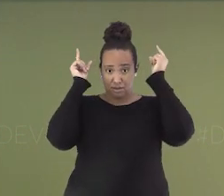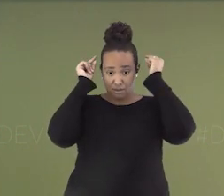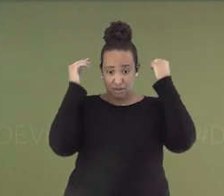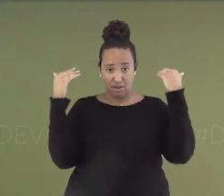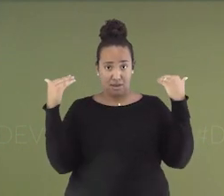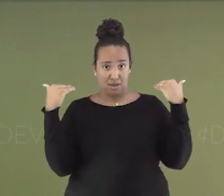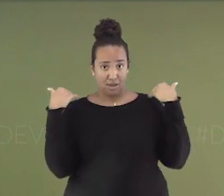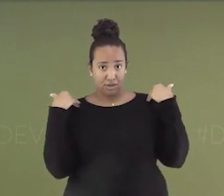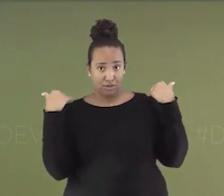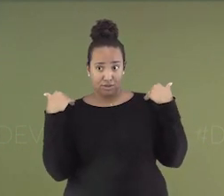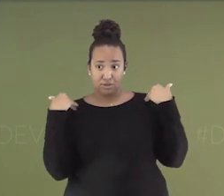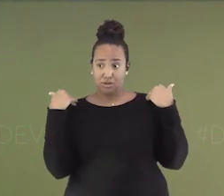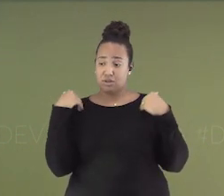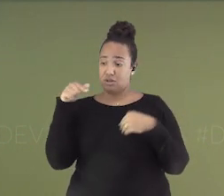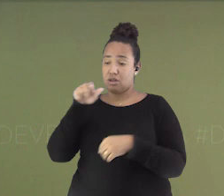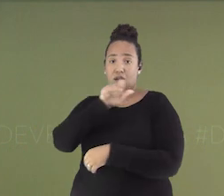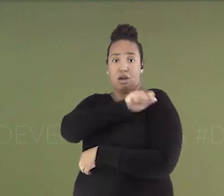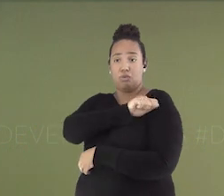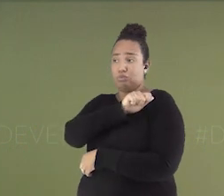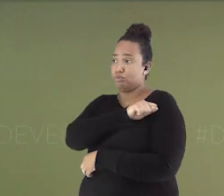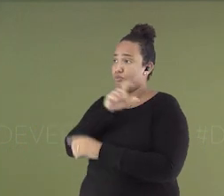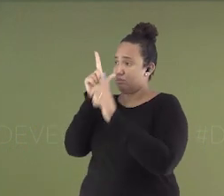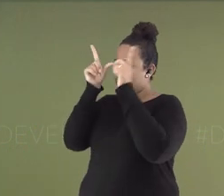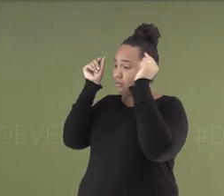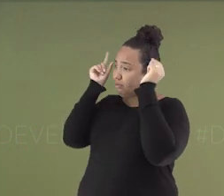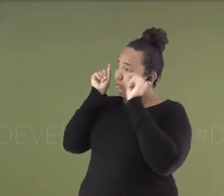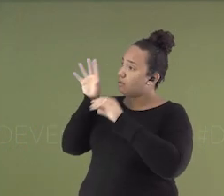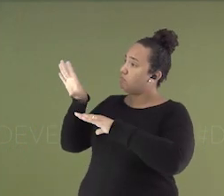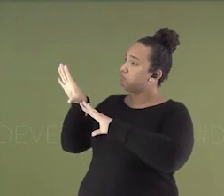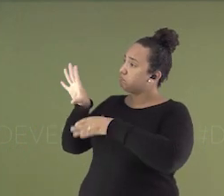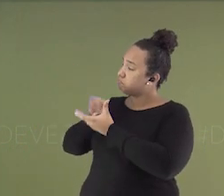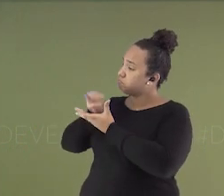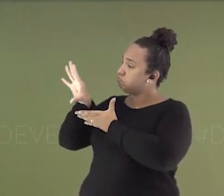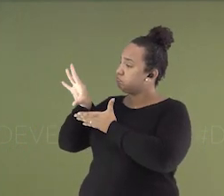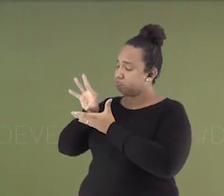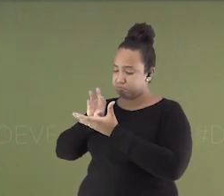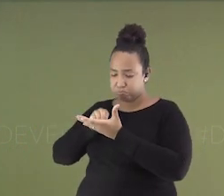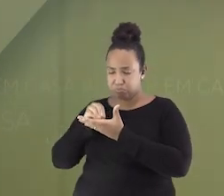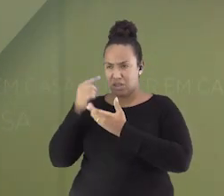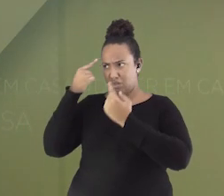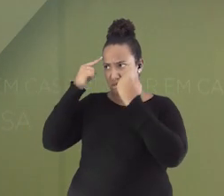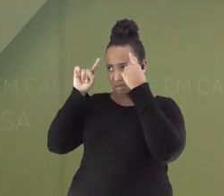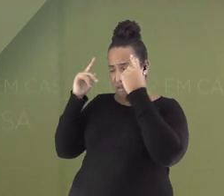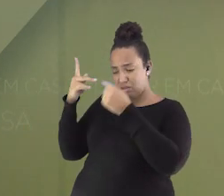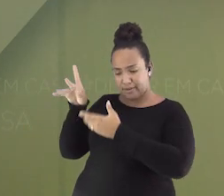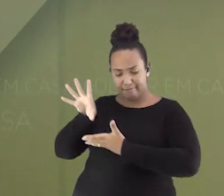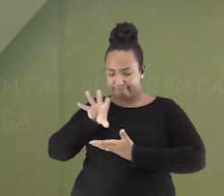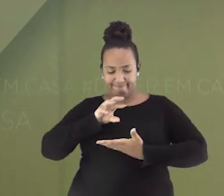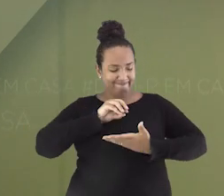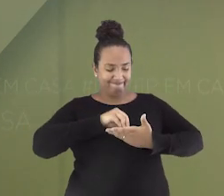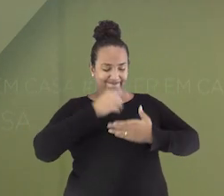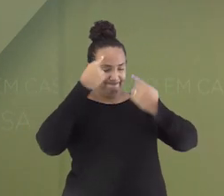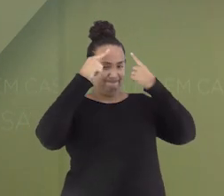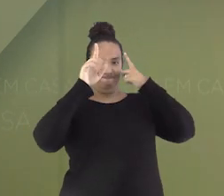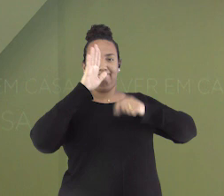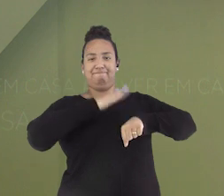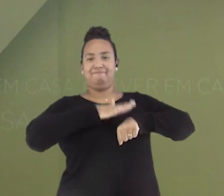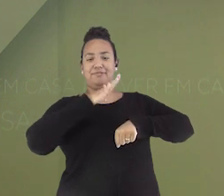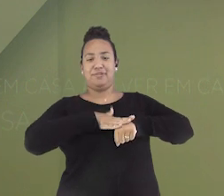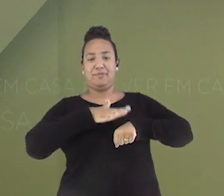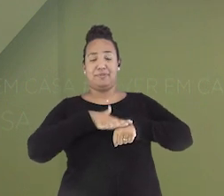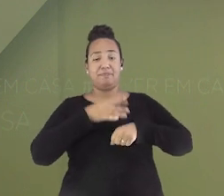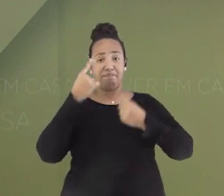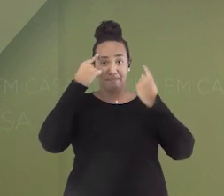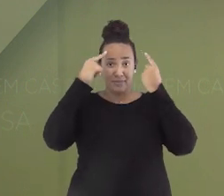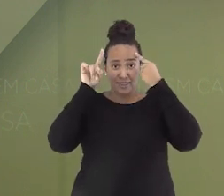aluno de Platão, ou seja, conhecia todas as suas ideias e formou as suas próprias. Ter ideias contraditórias não é ruim.